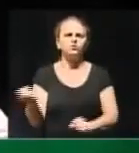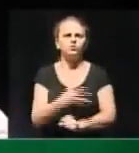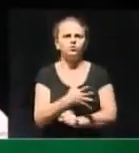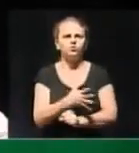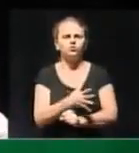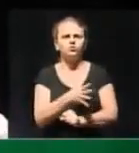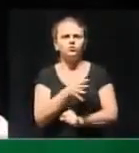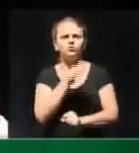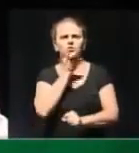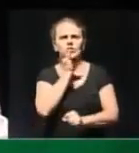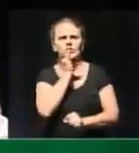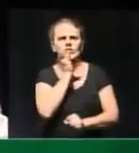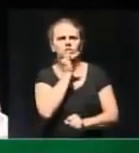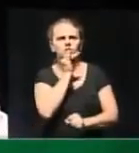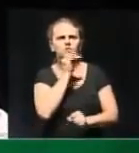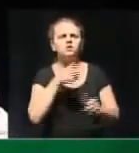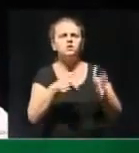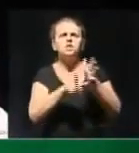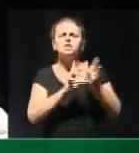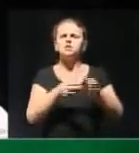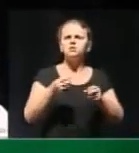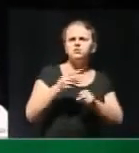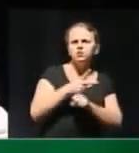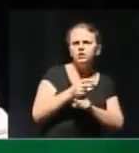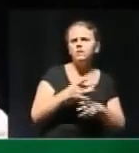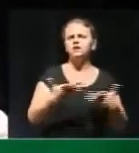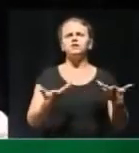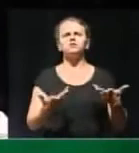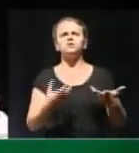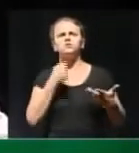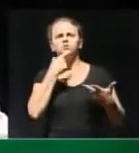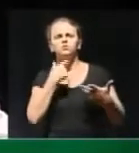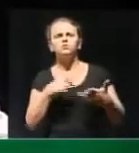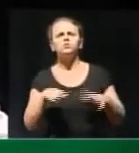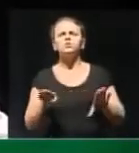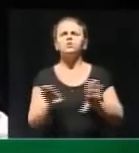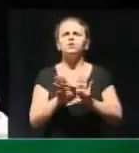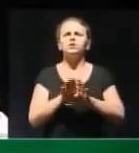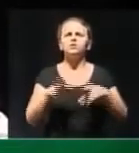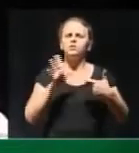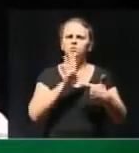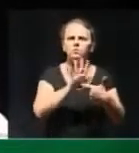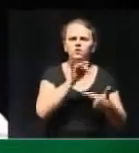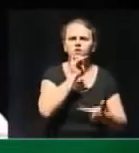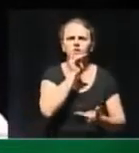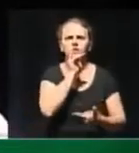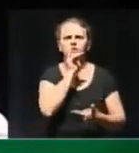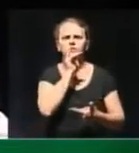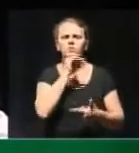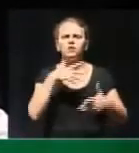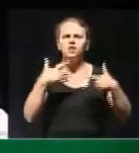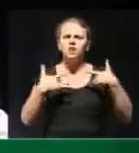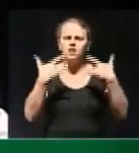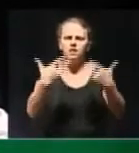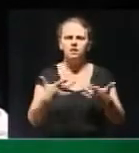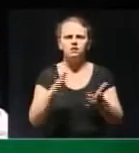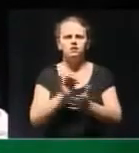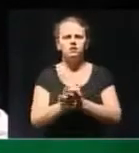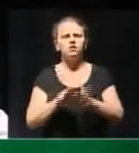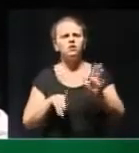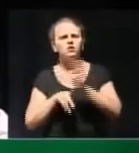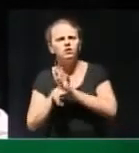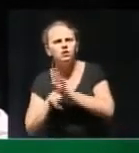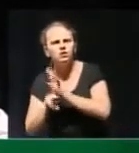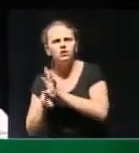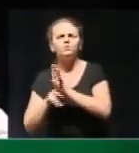dos antirretrovirais, isso é, mostrar que as medicações antirretrovirais podem ter um papel não só em